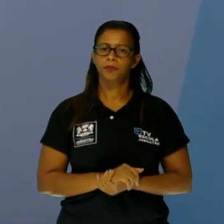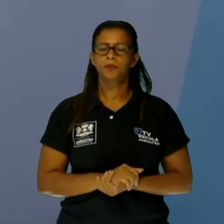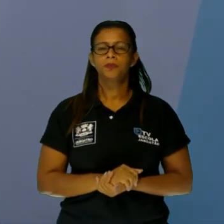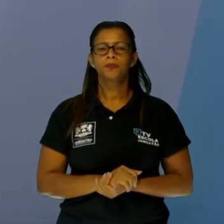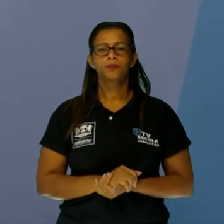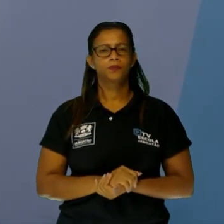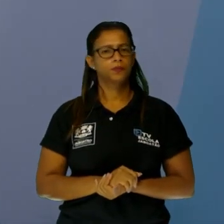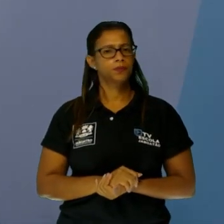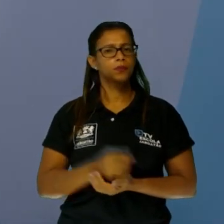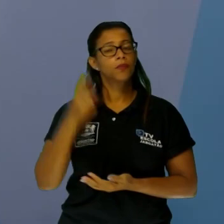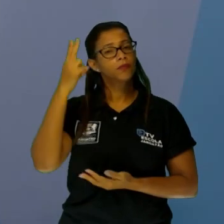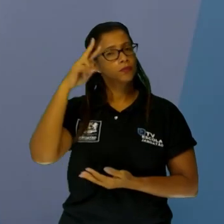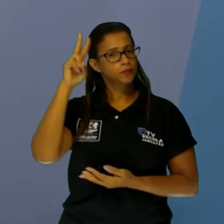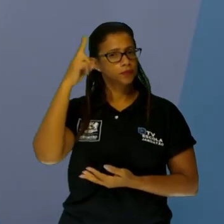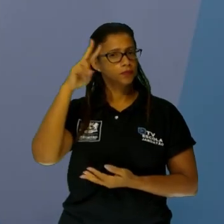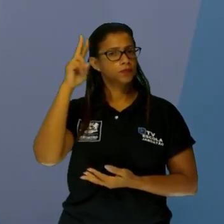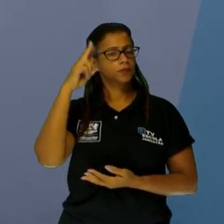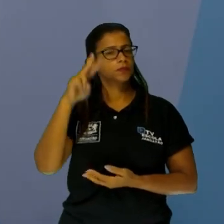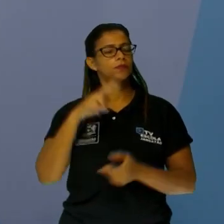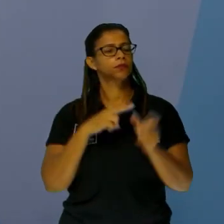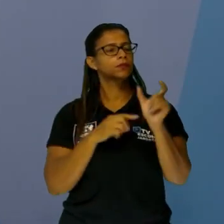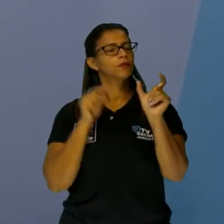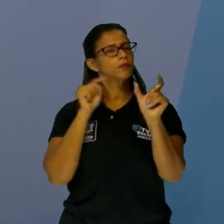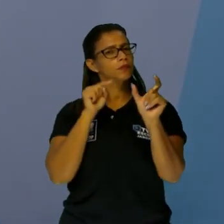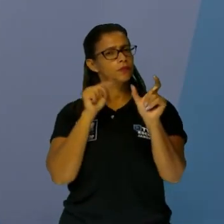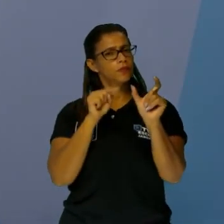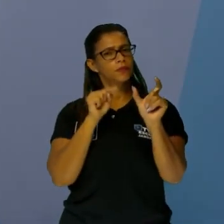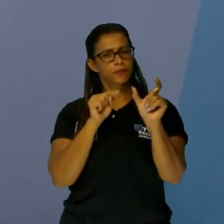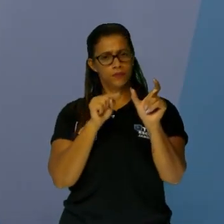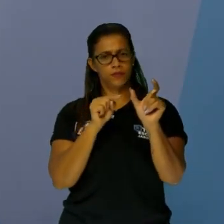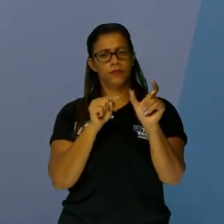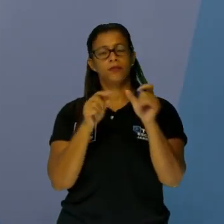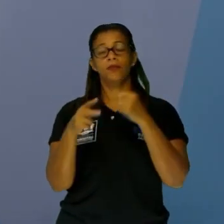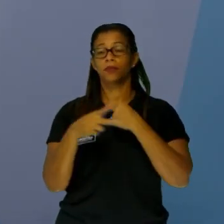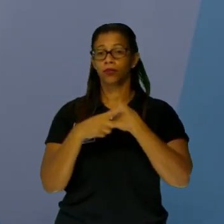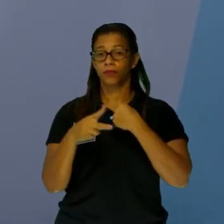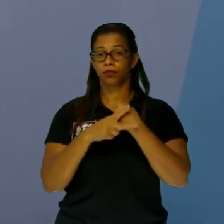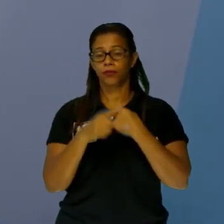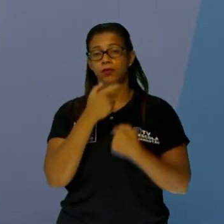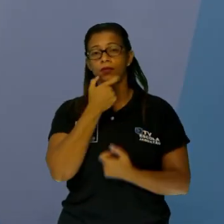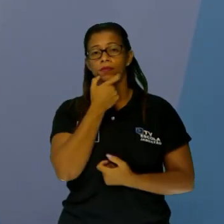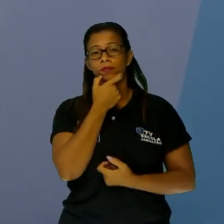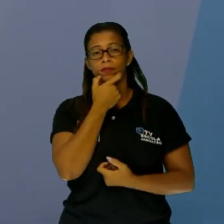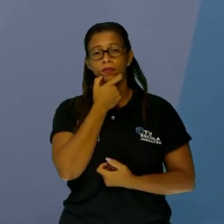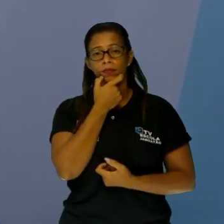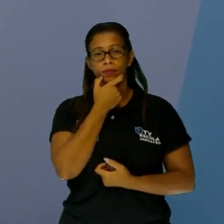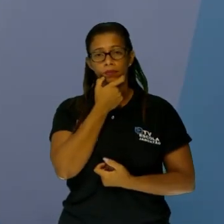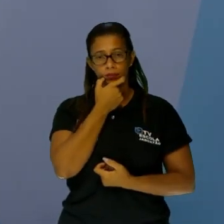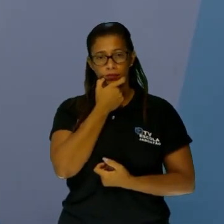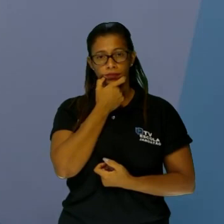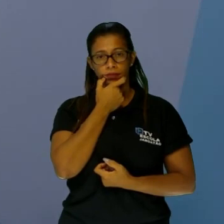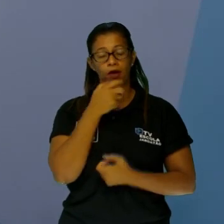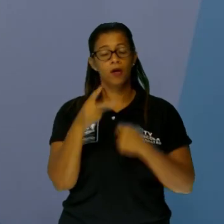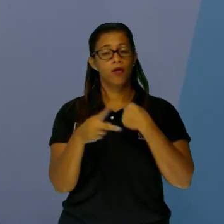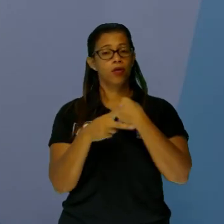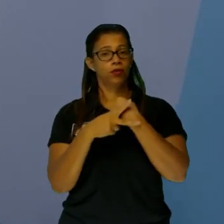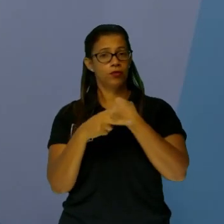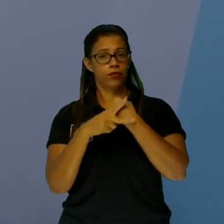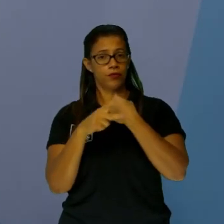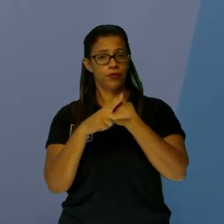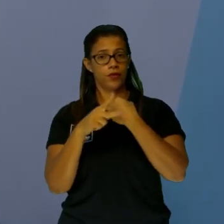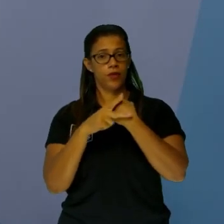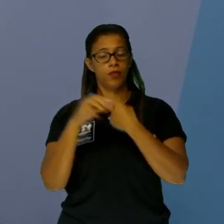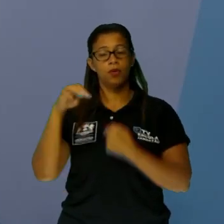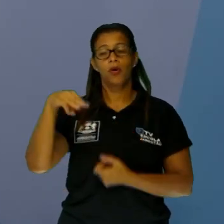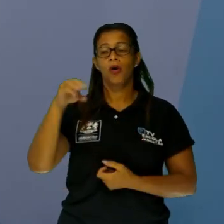que should, ele faz parte de uma classe de verbos em inglês que se chamam verbos